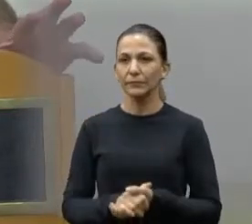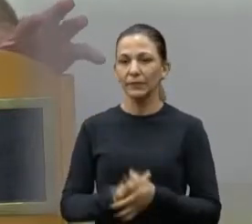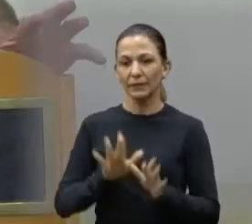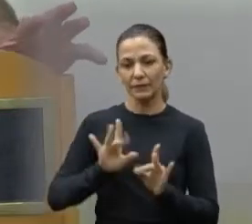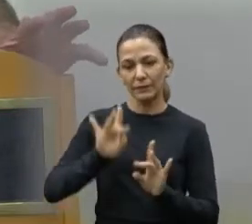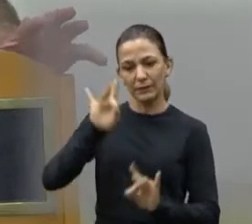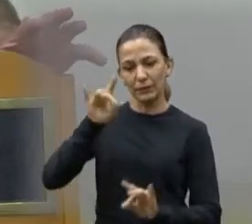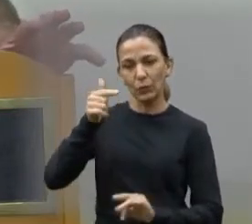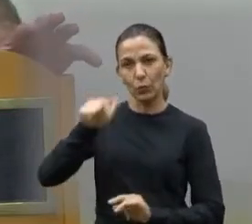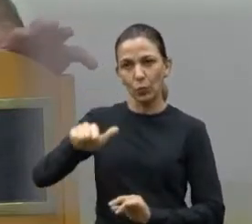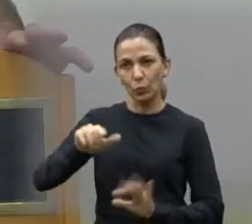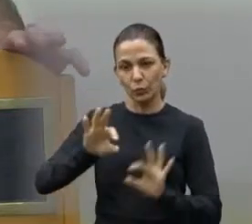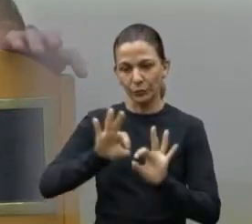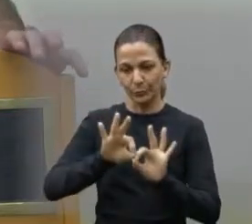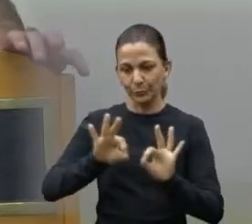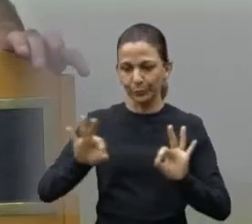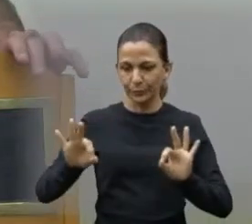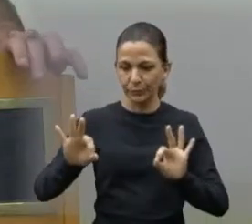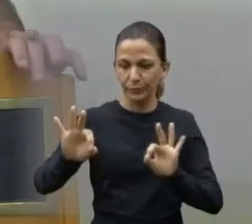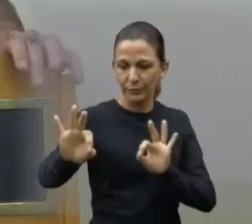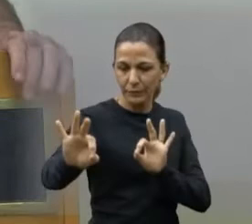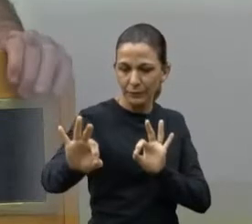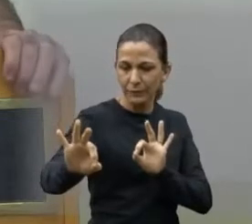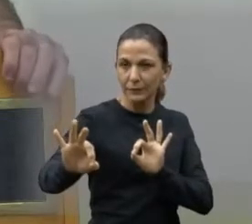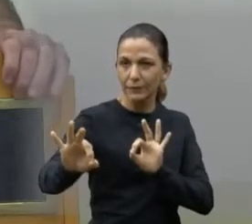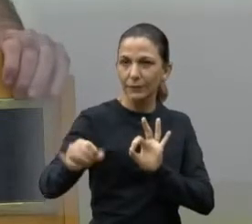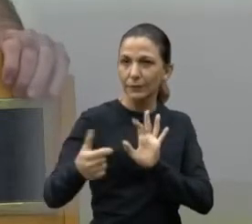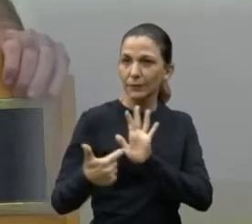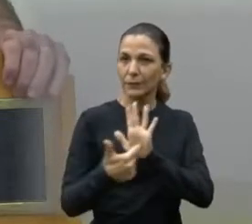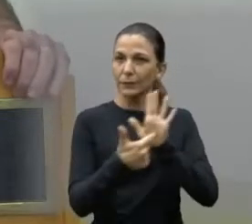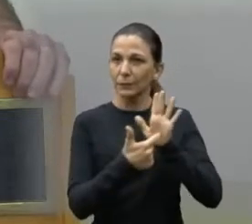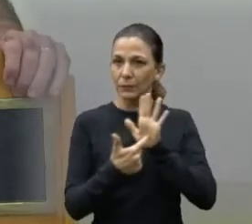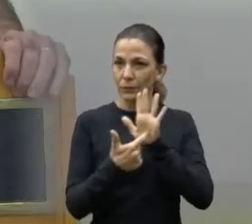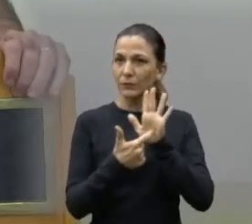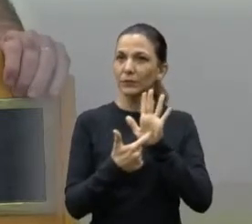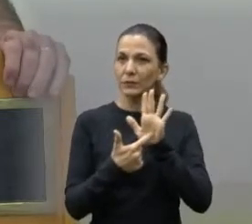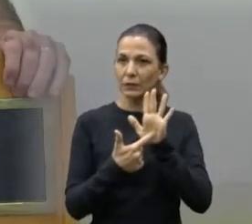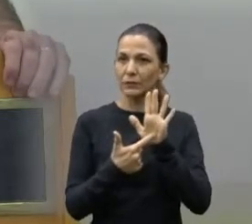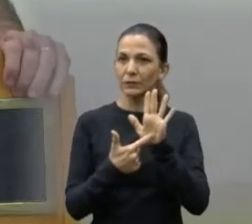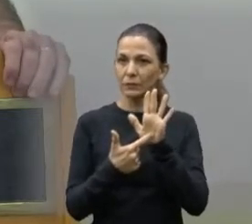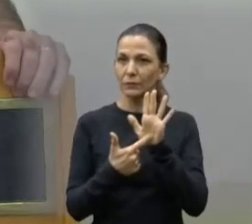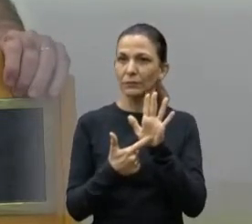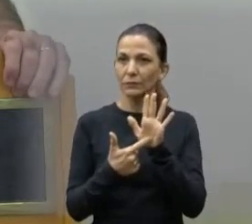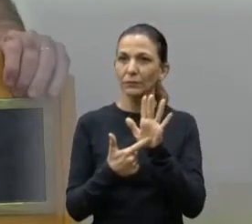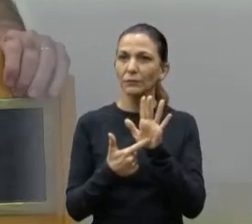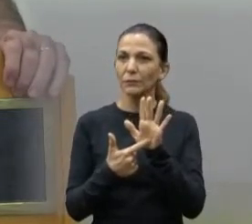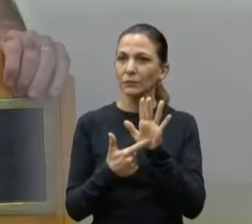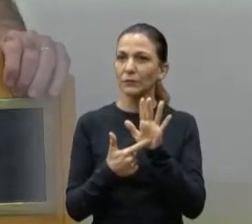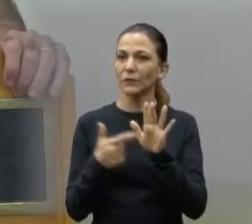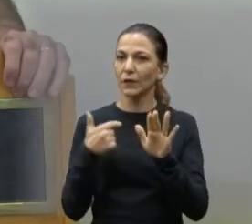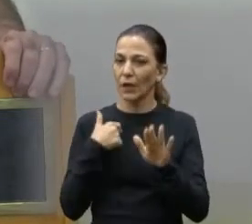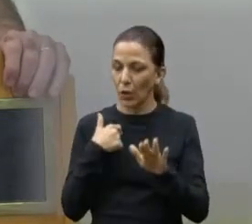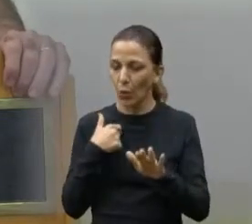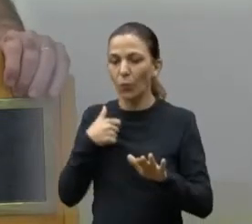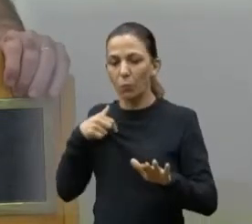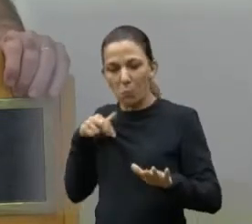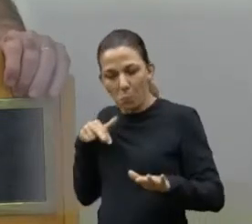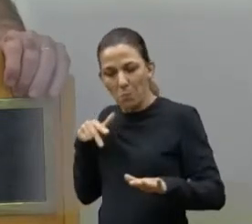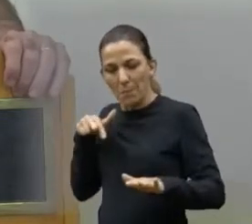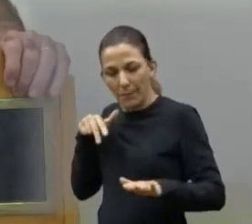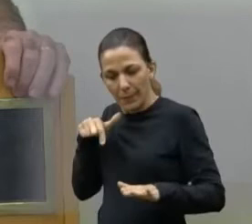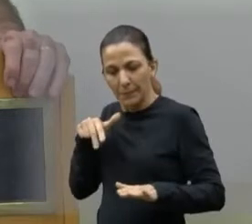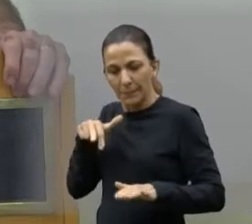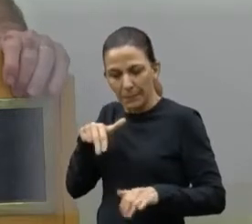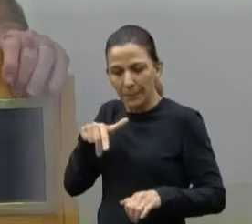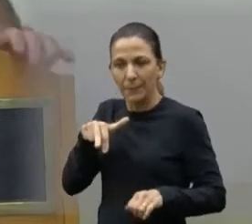até trouxe uma trena aqui para exemplificar trouxe uma trena aqui ó tá eu andando também eu